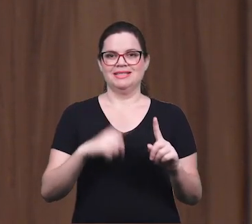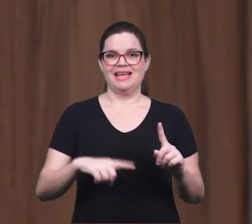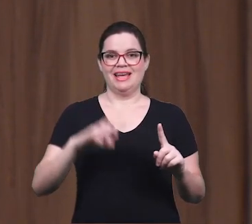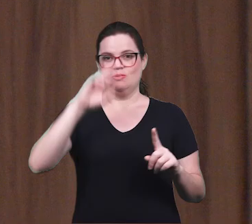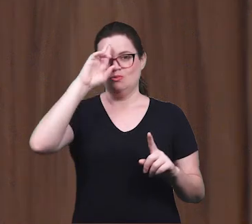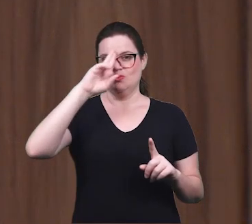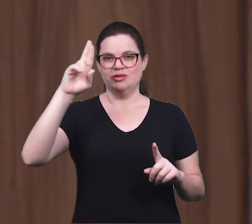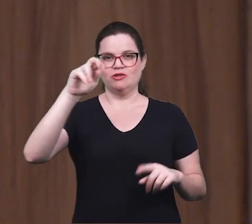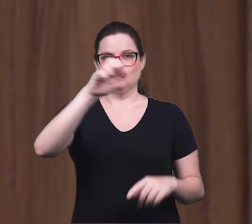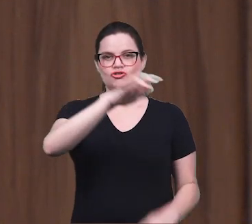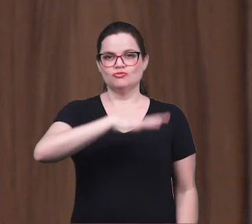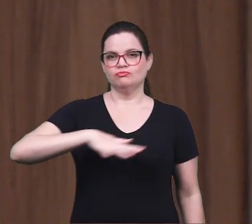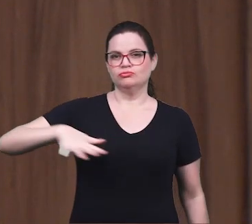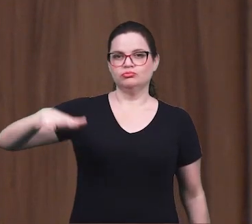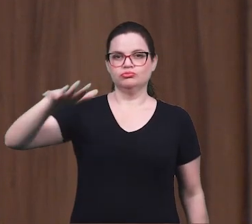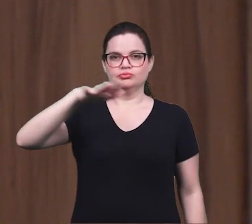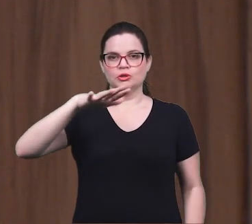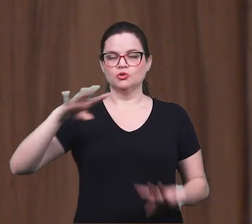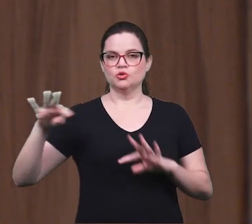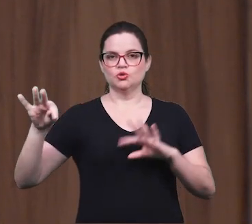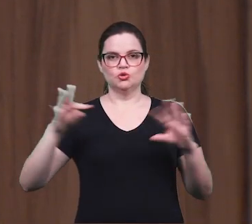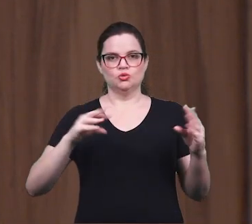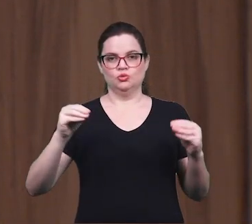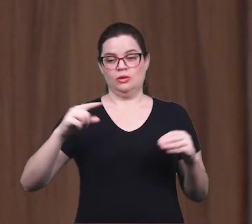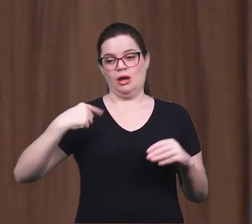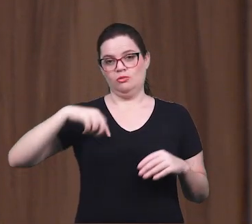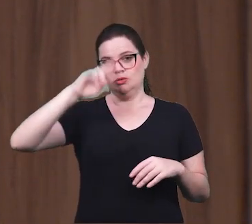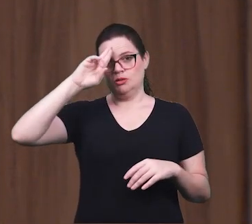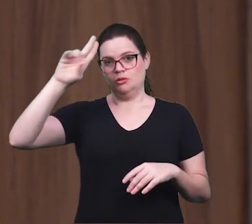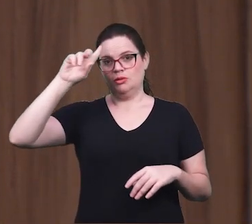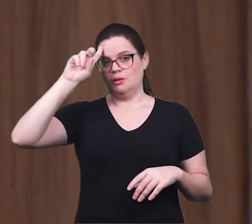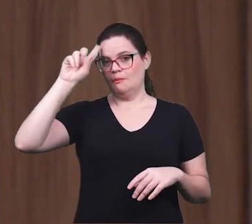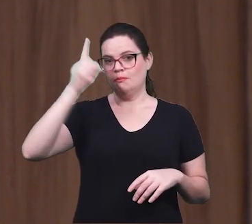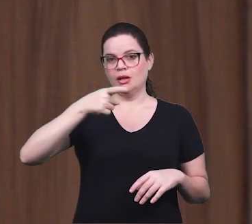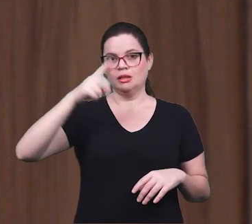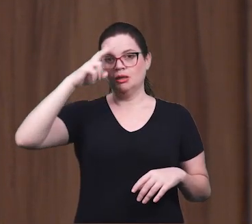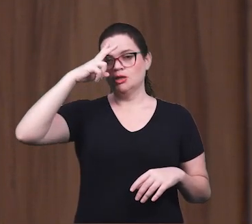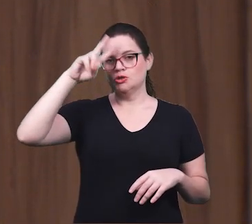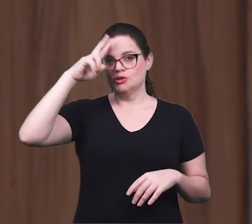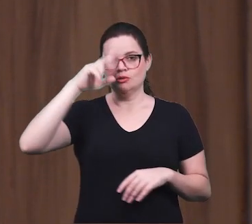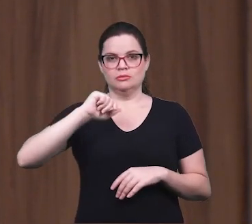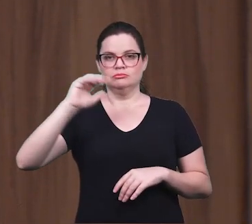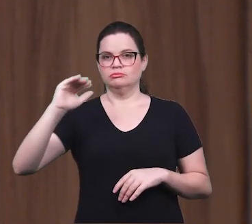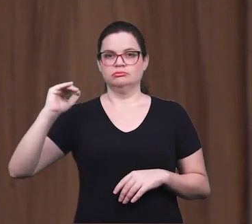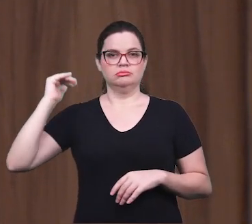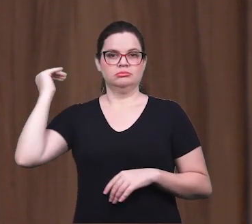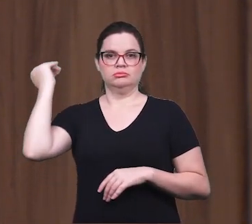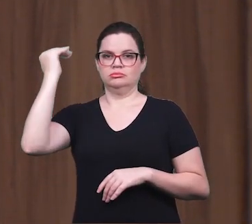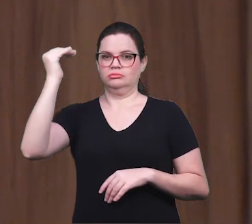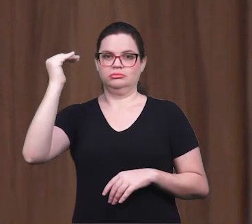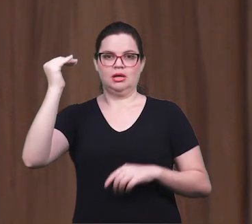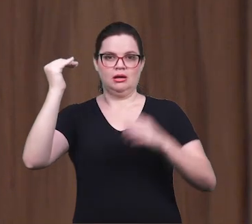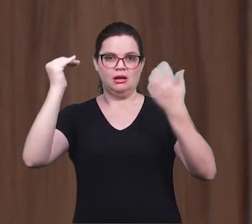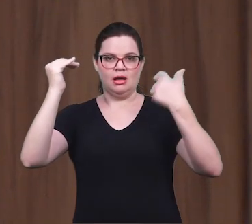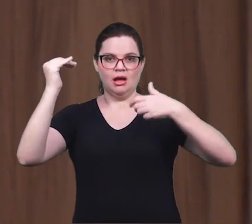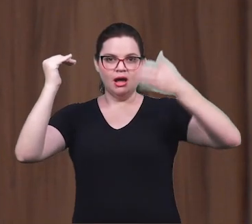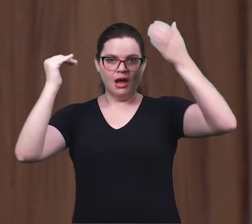as coisas. É Senhor da história. Ele está acima de